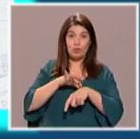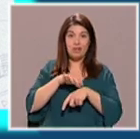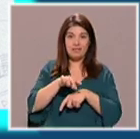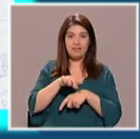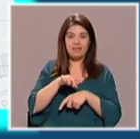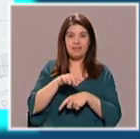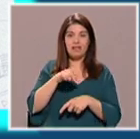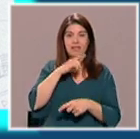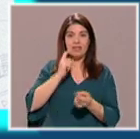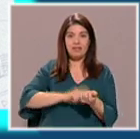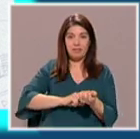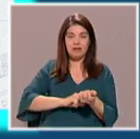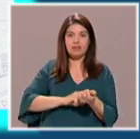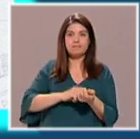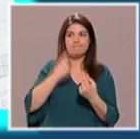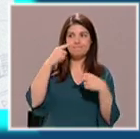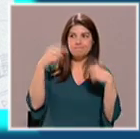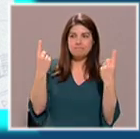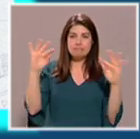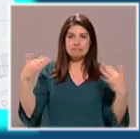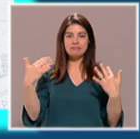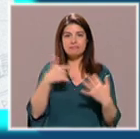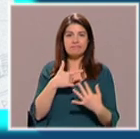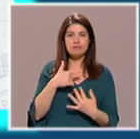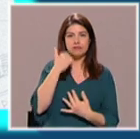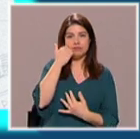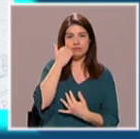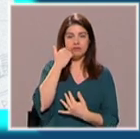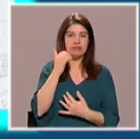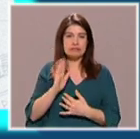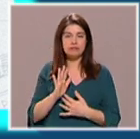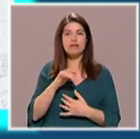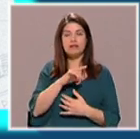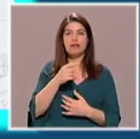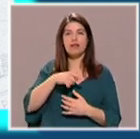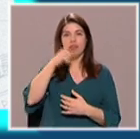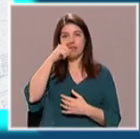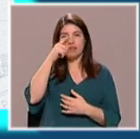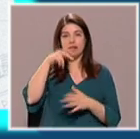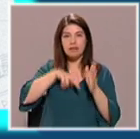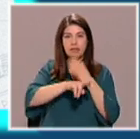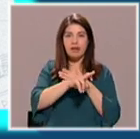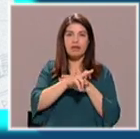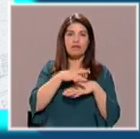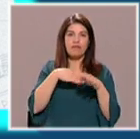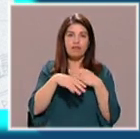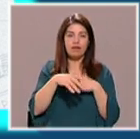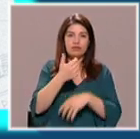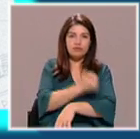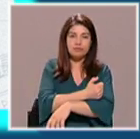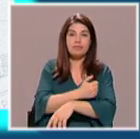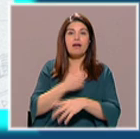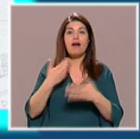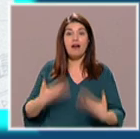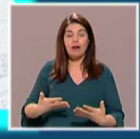normalmente socorrendo sempre para locais fechados, para a casa de banho, felizmente o Estado já conseguiu desenvolver um outro